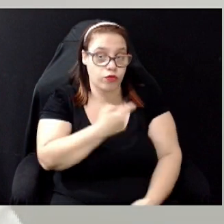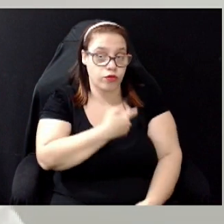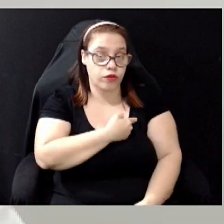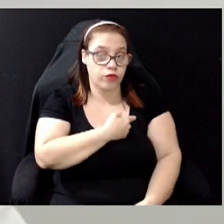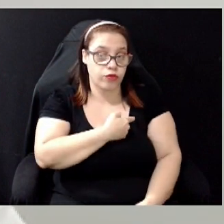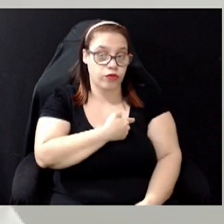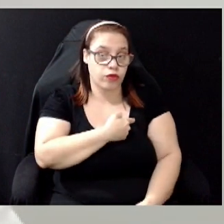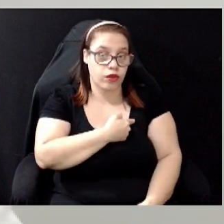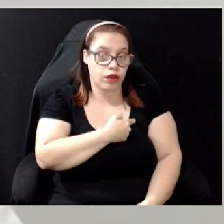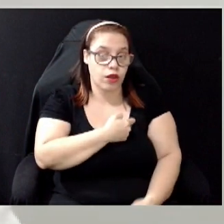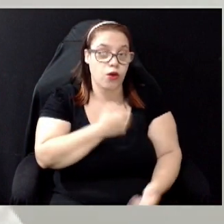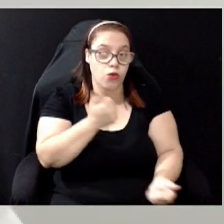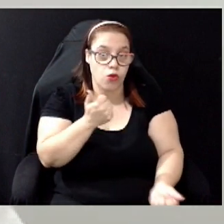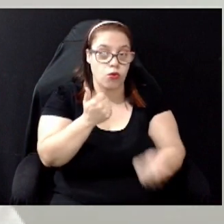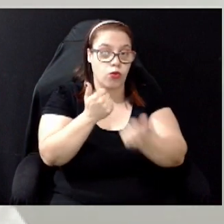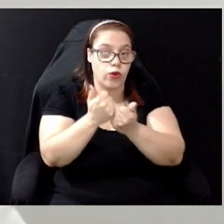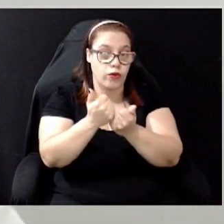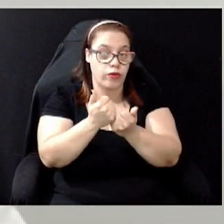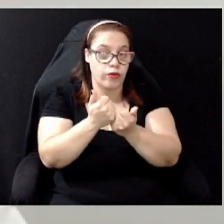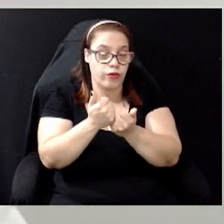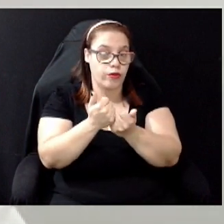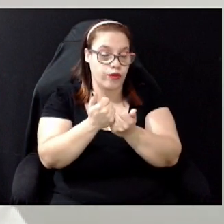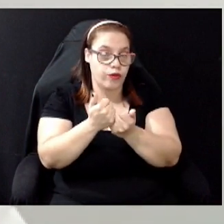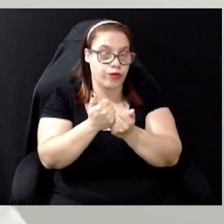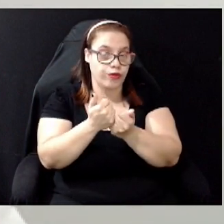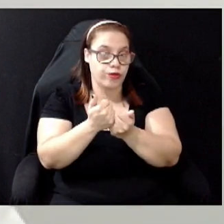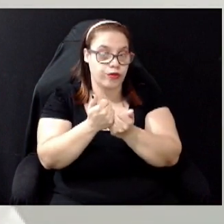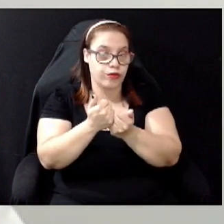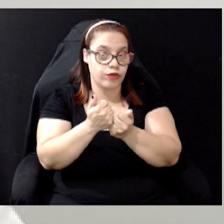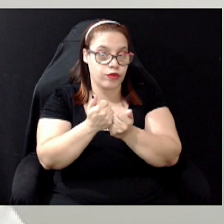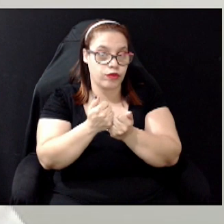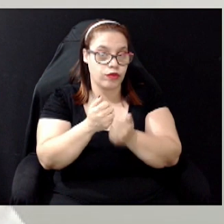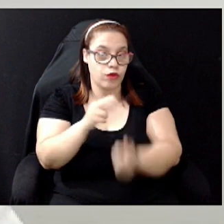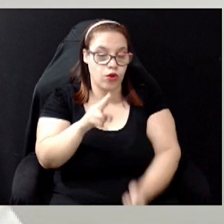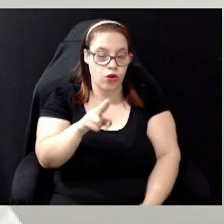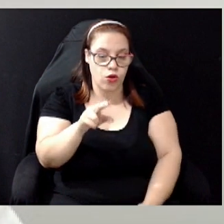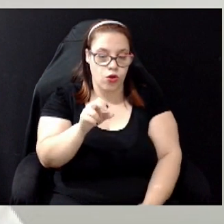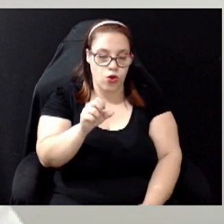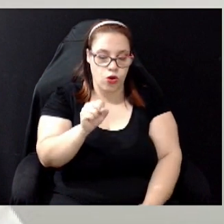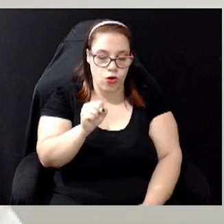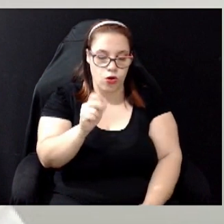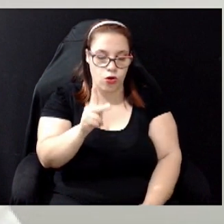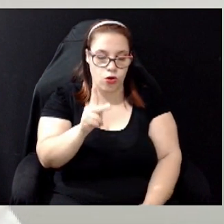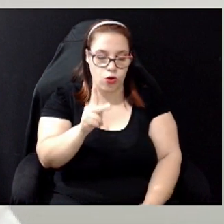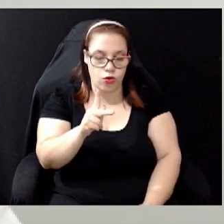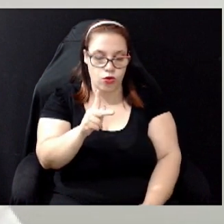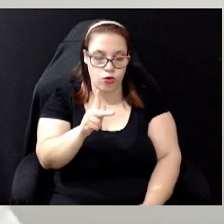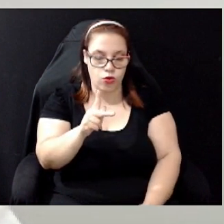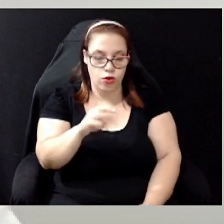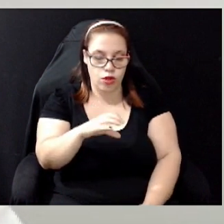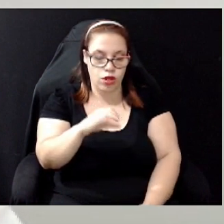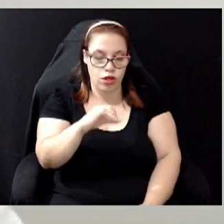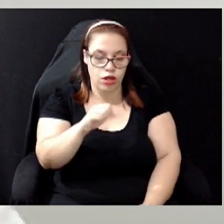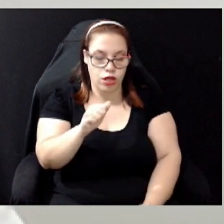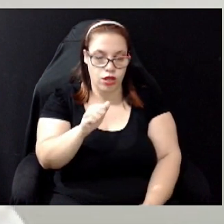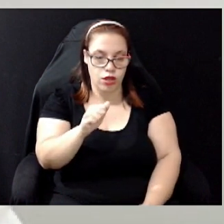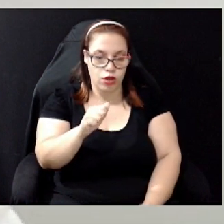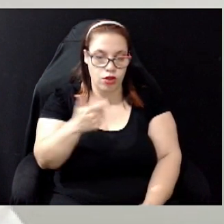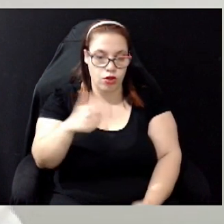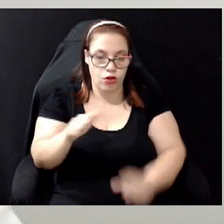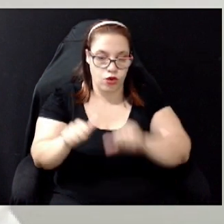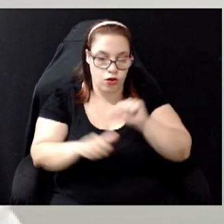Nós fizemos uma parceria com pessoal da USF, que é CIRRA, que é Centro Internacional